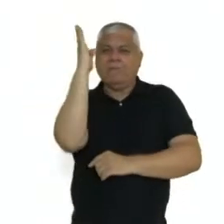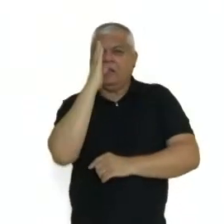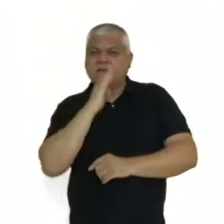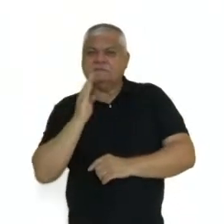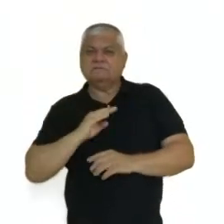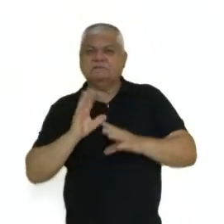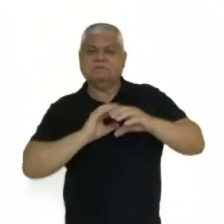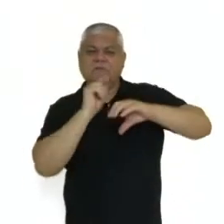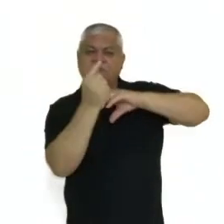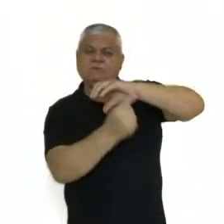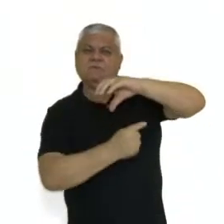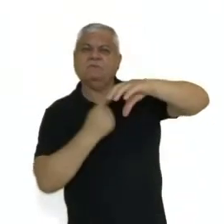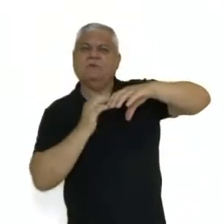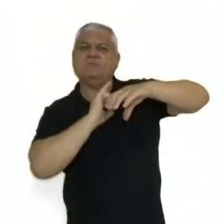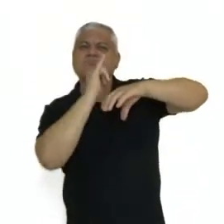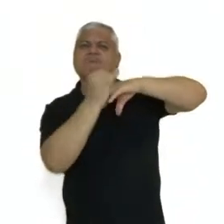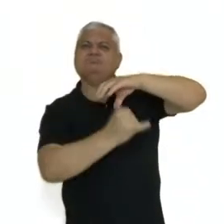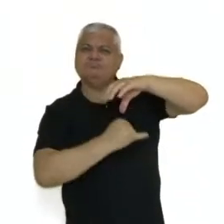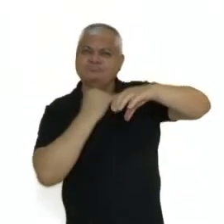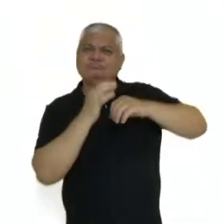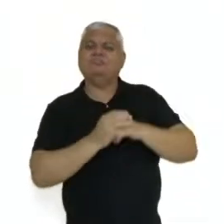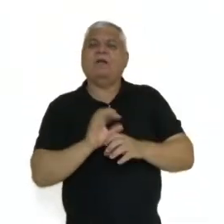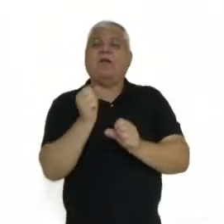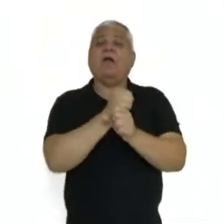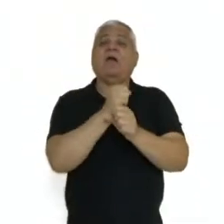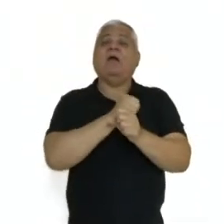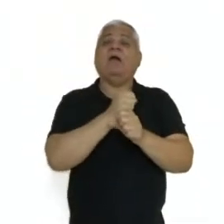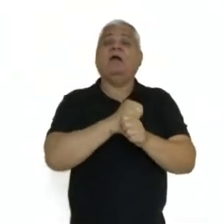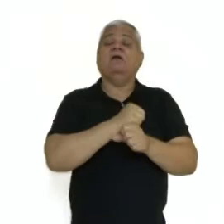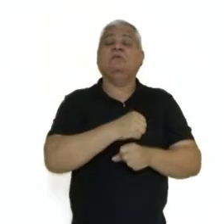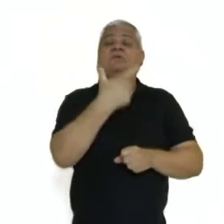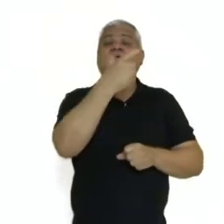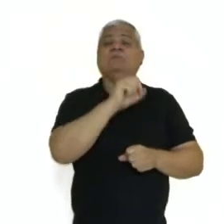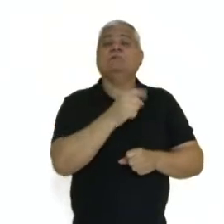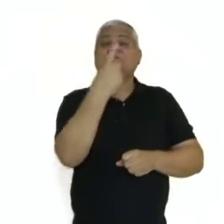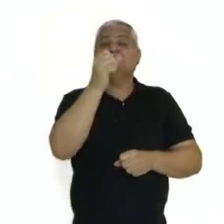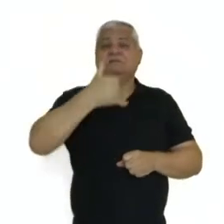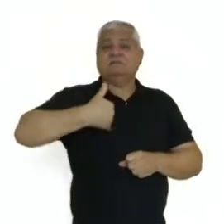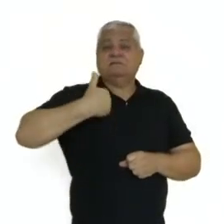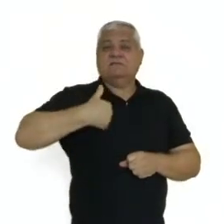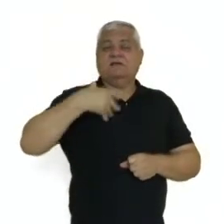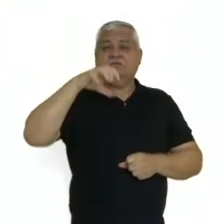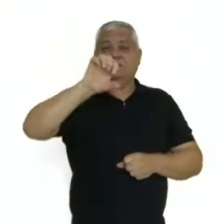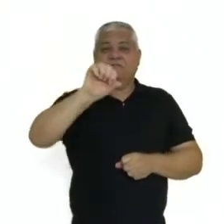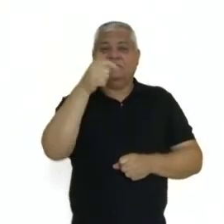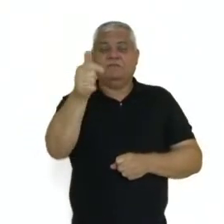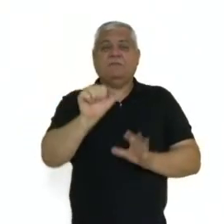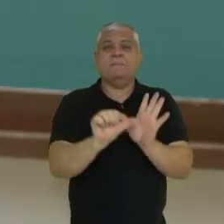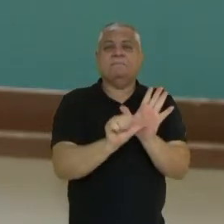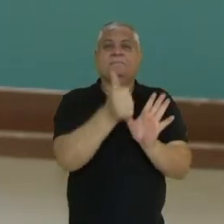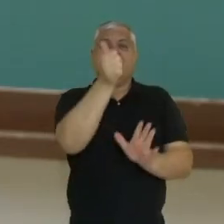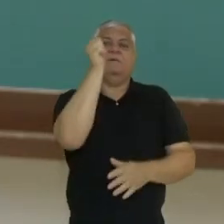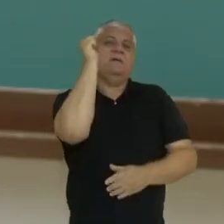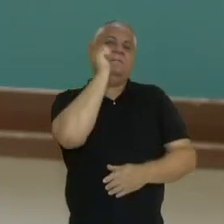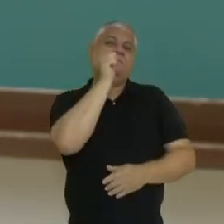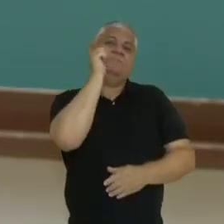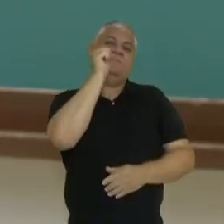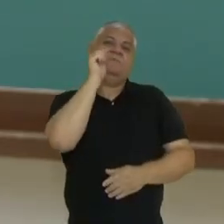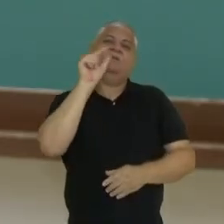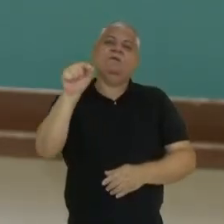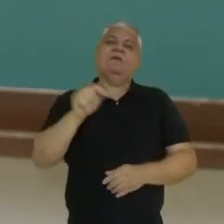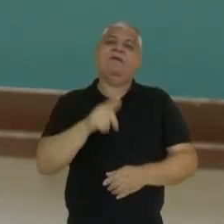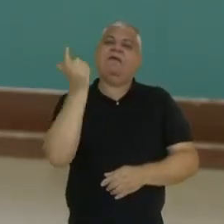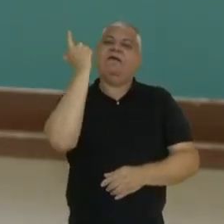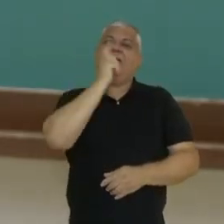internacionalmente, tornou-se em 2016, aos 92 anos, a primeira mulher brasileira a ter sido indicada ao